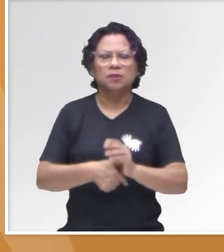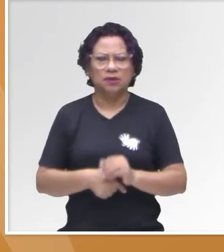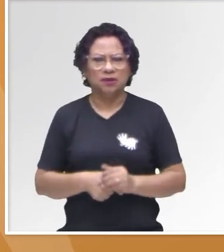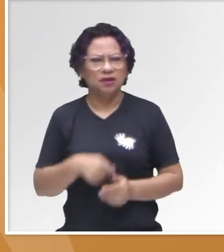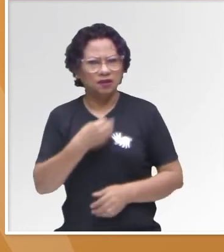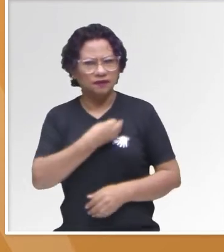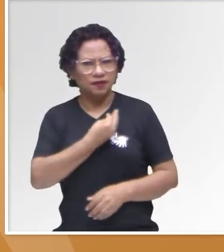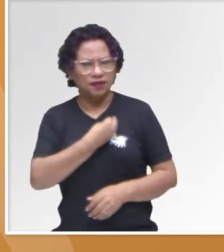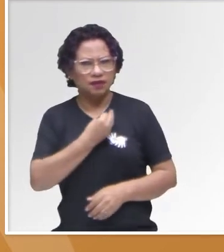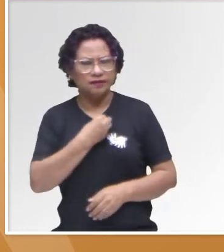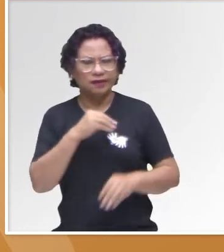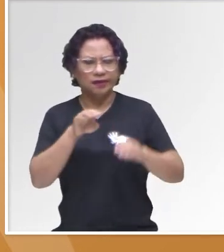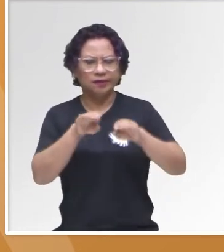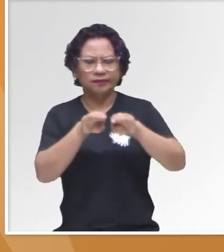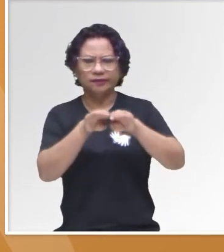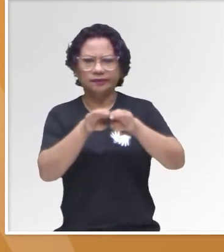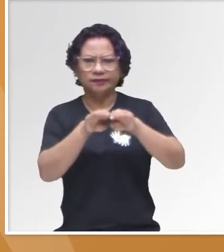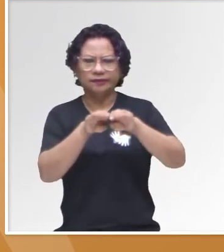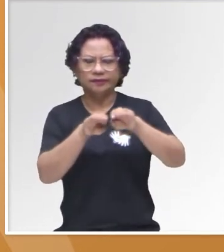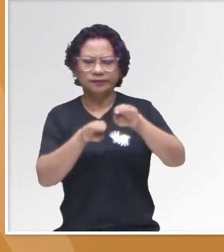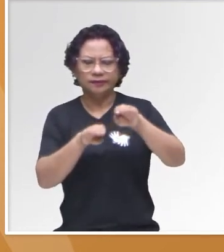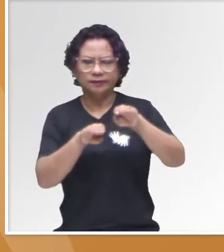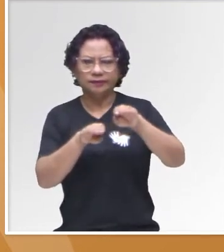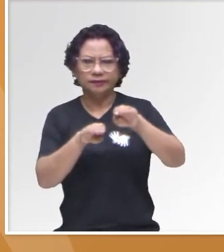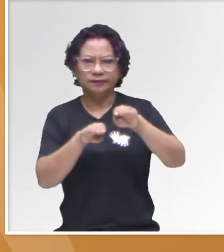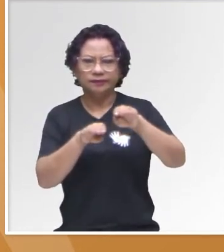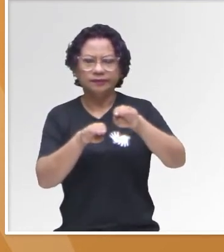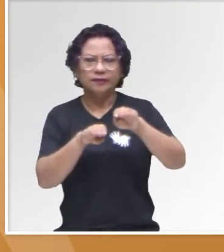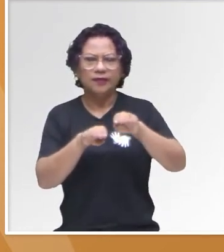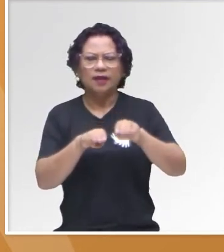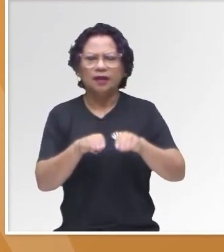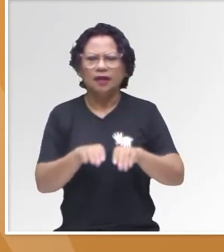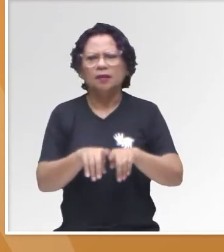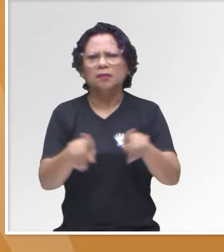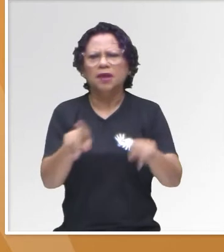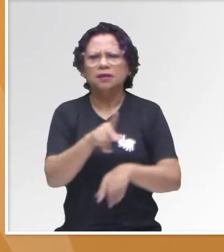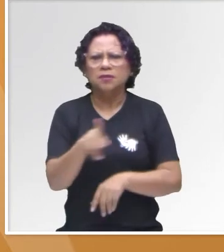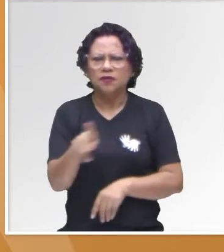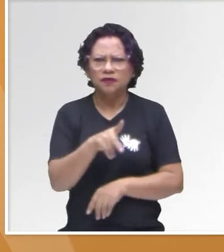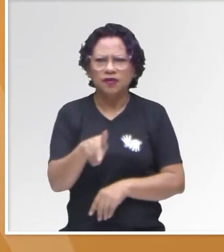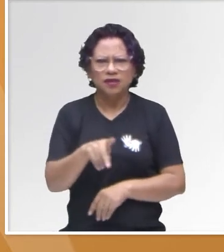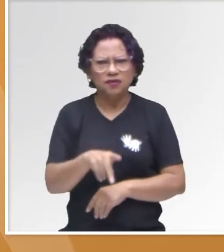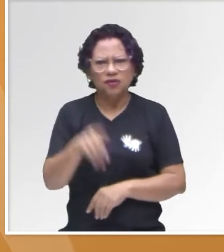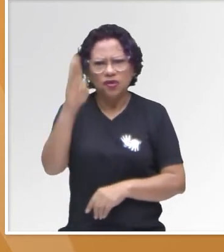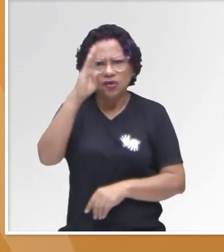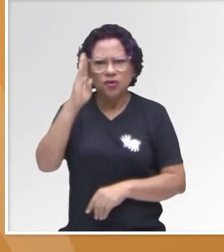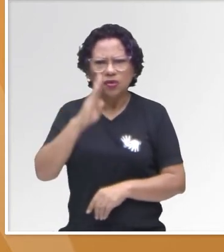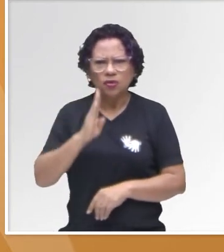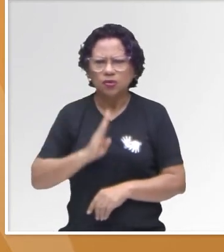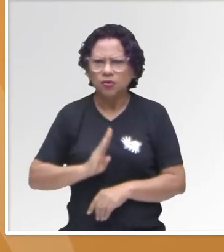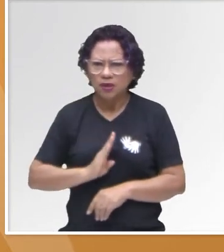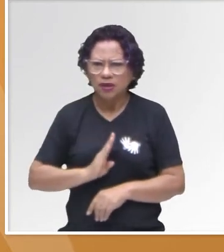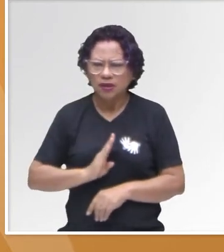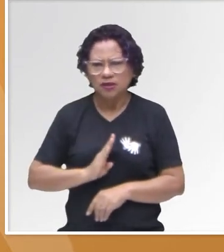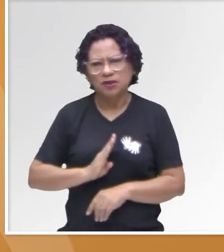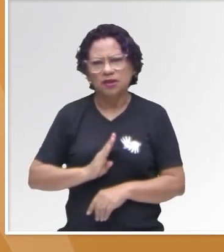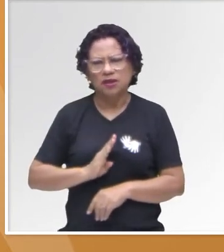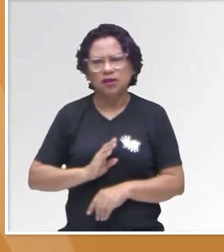com um nível baixo ou um nível médio, né? Ah, professora, mas no Brasil, né, ou ali em Buenos Aires,